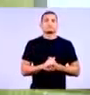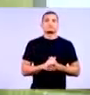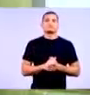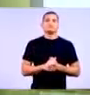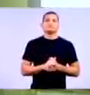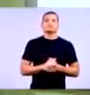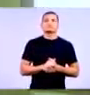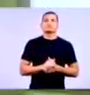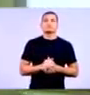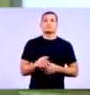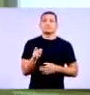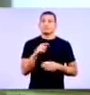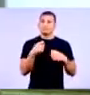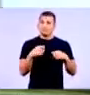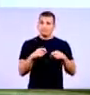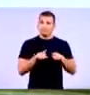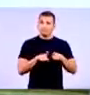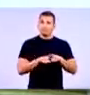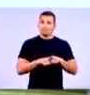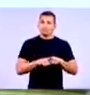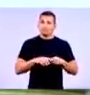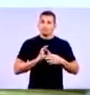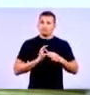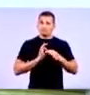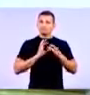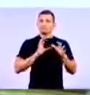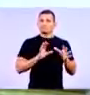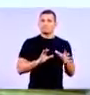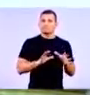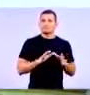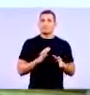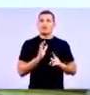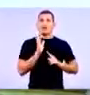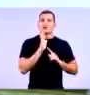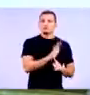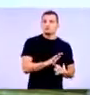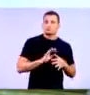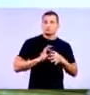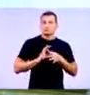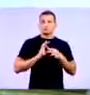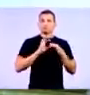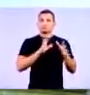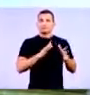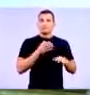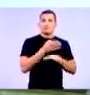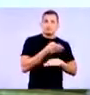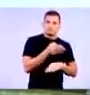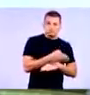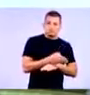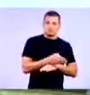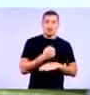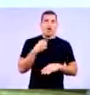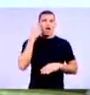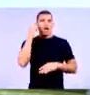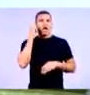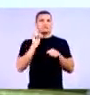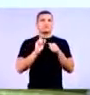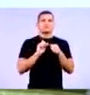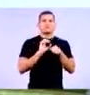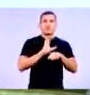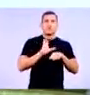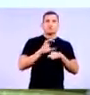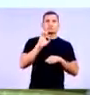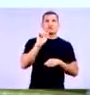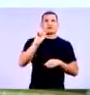você deve se dispor em colaborar, dispor em participar. Quando você pensa, vou fazer um curso EAD, você tem